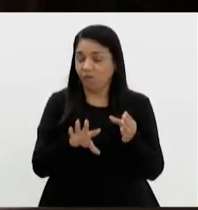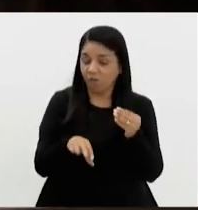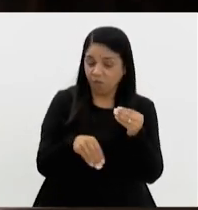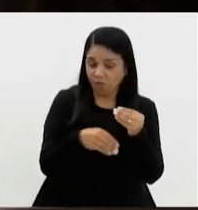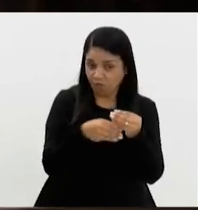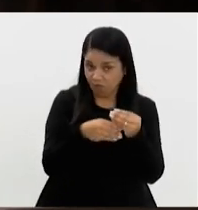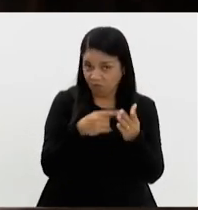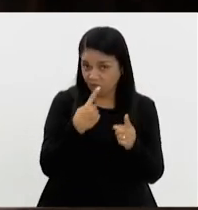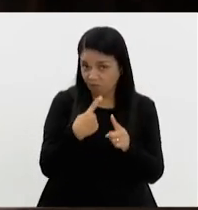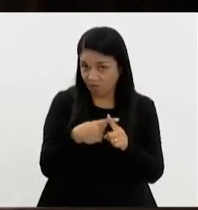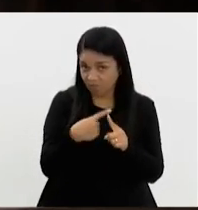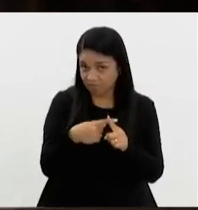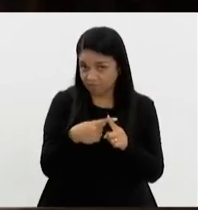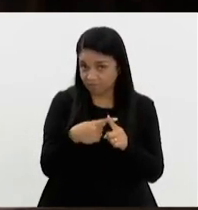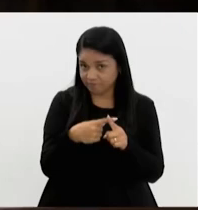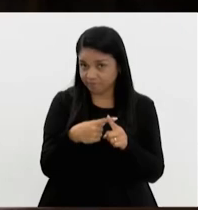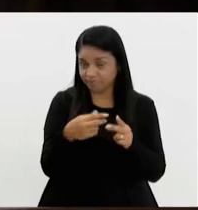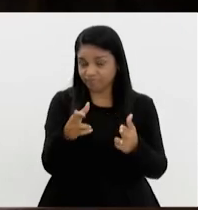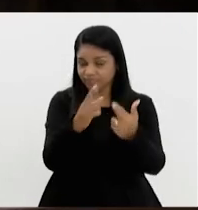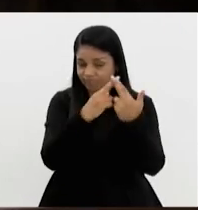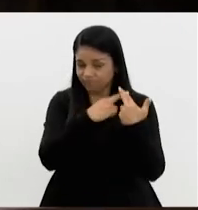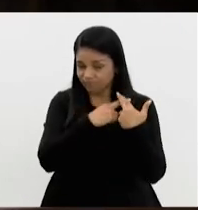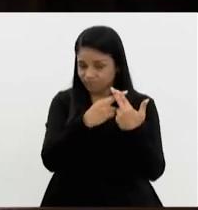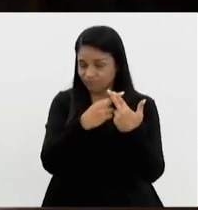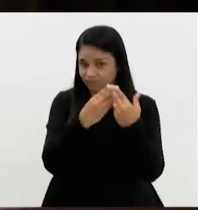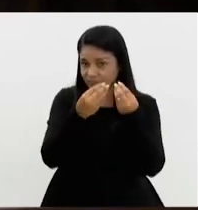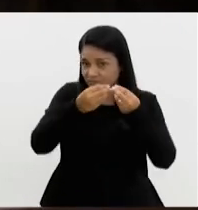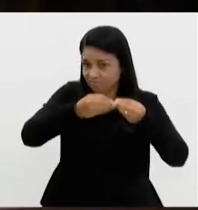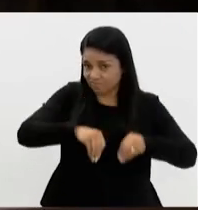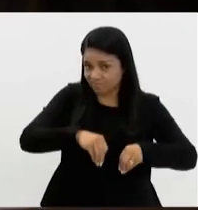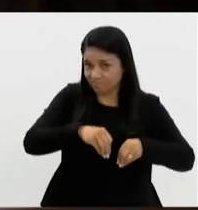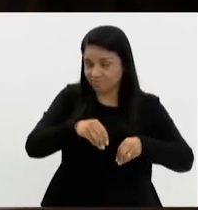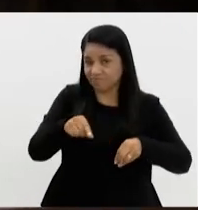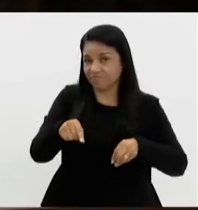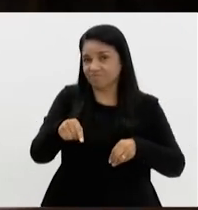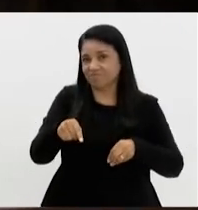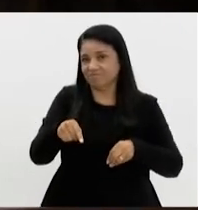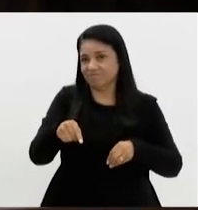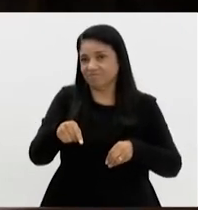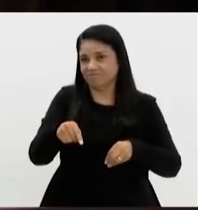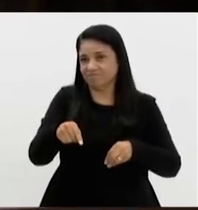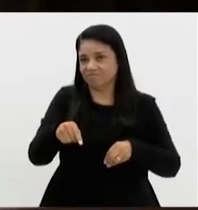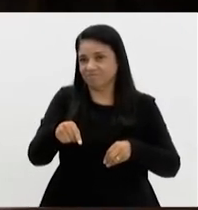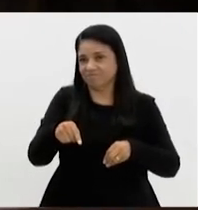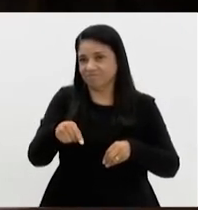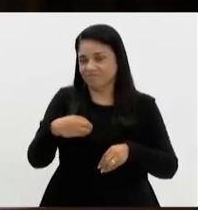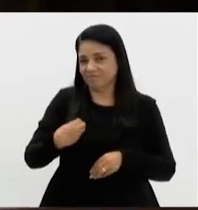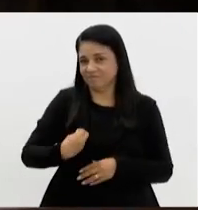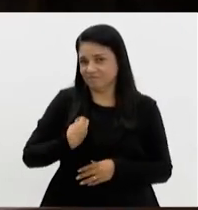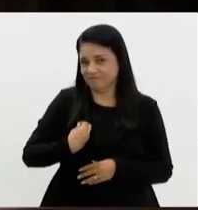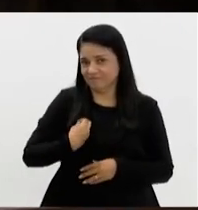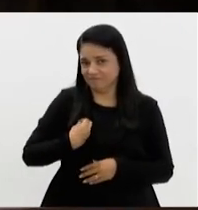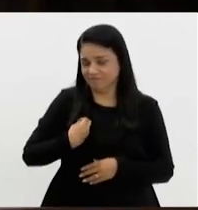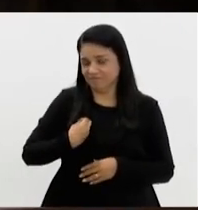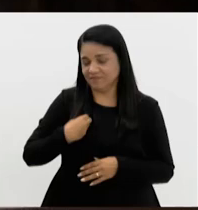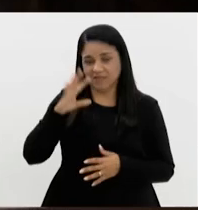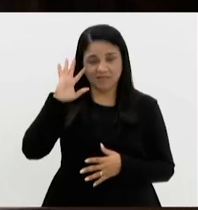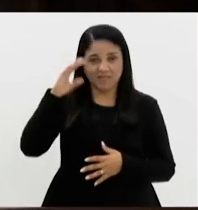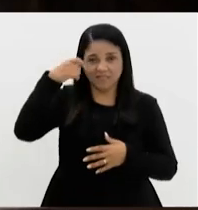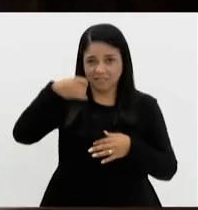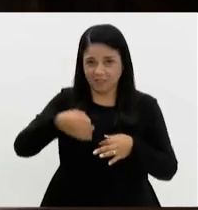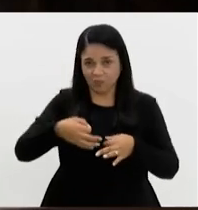o a responsabilidade de um dano perpetrado à existência de uma decisão judicial